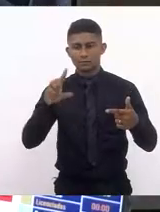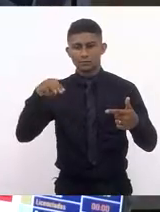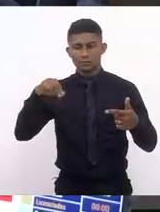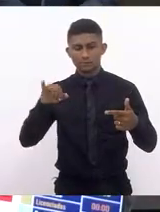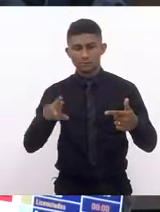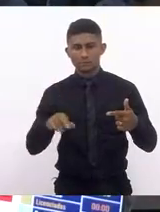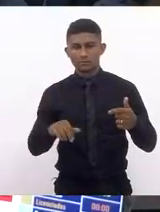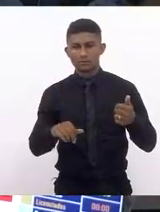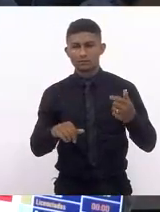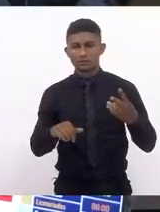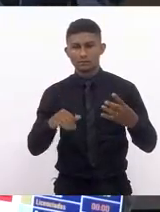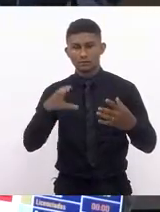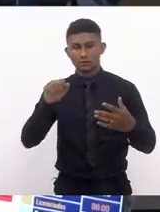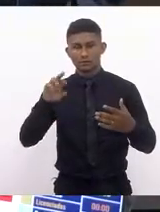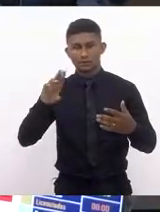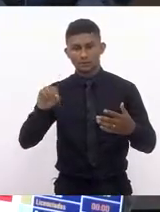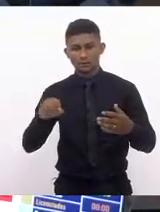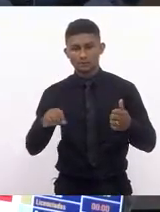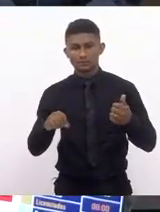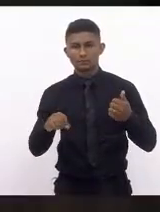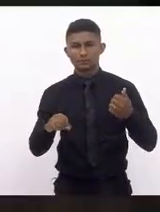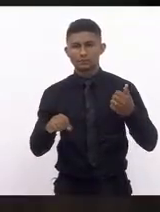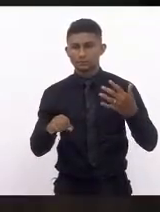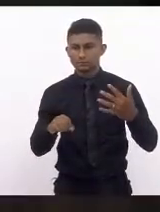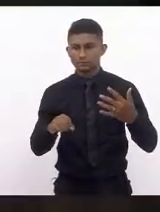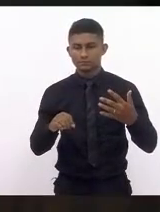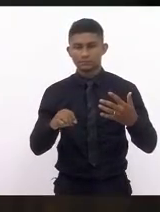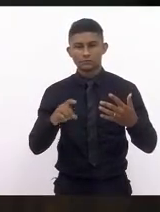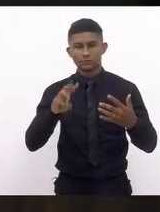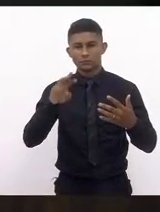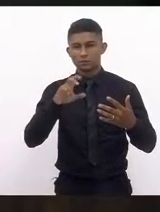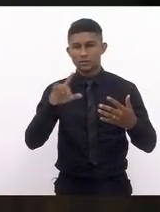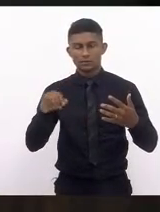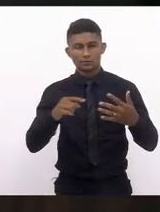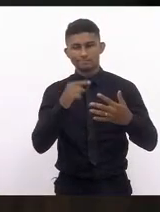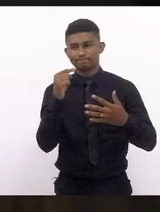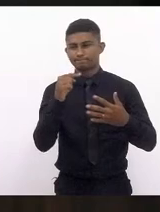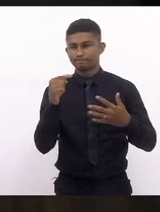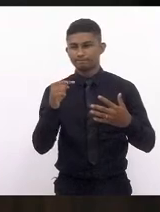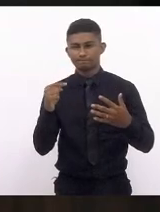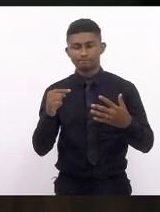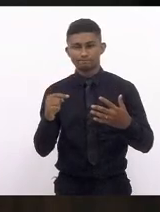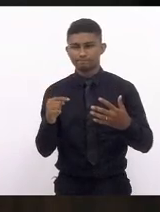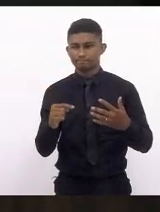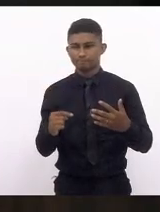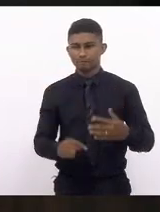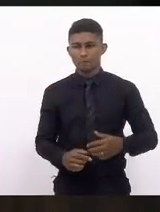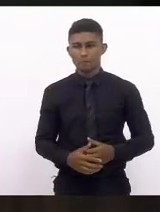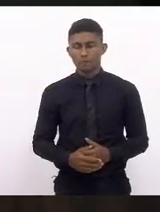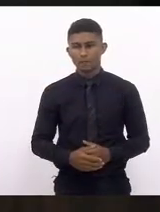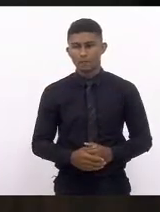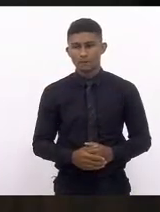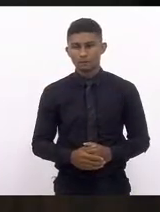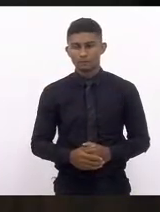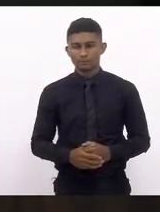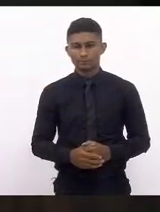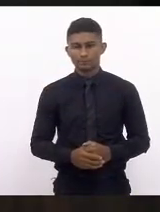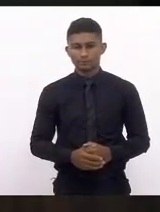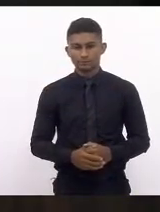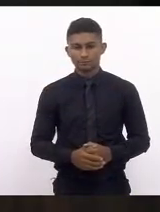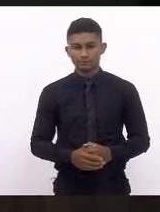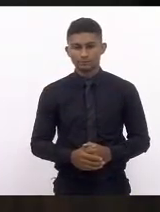Carlos Augusto Doutor deodalto Wellington Ronaldo Coronel